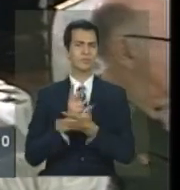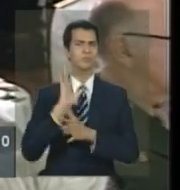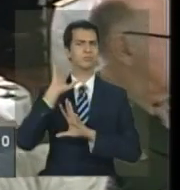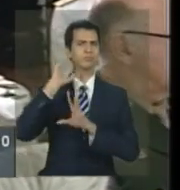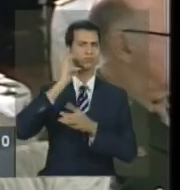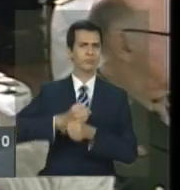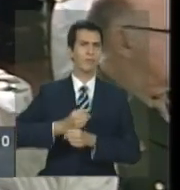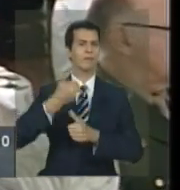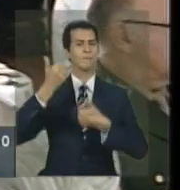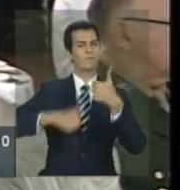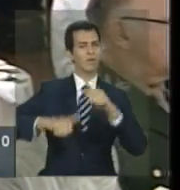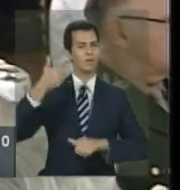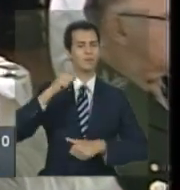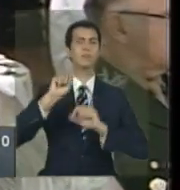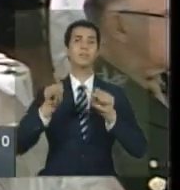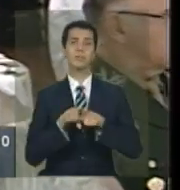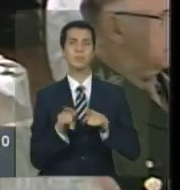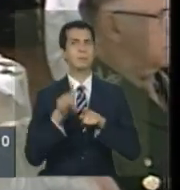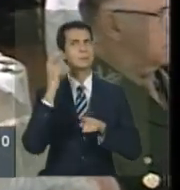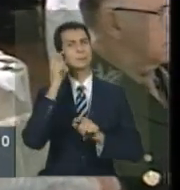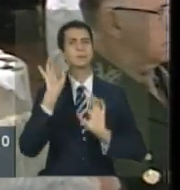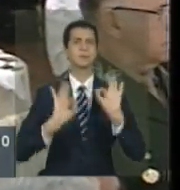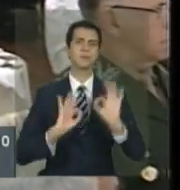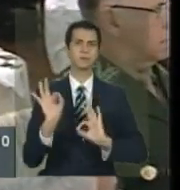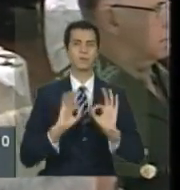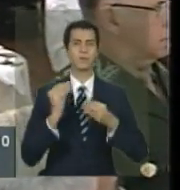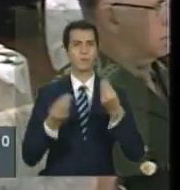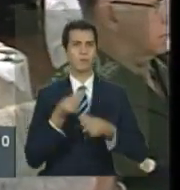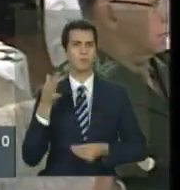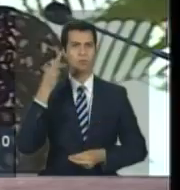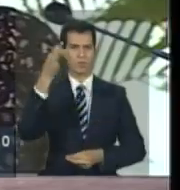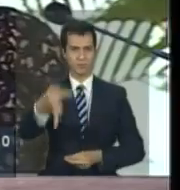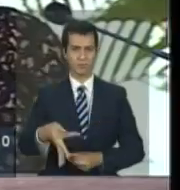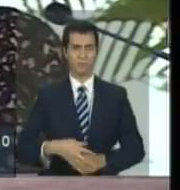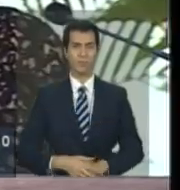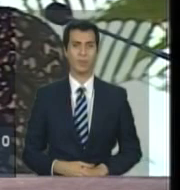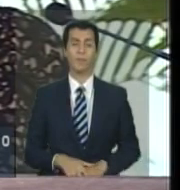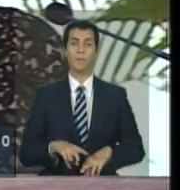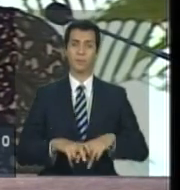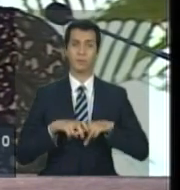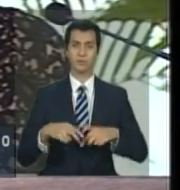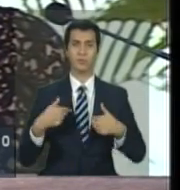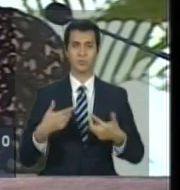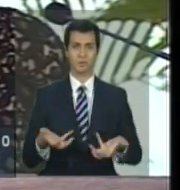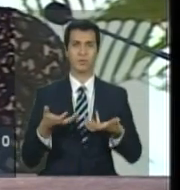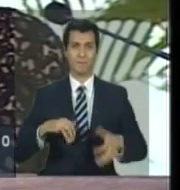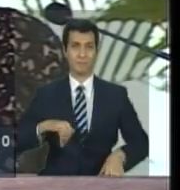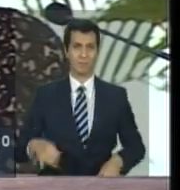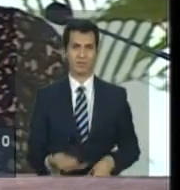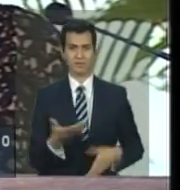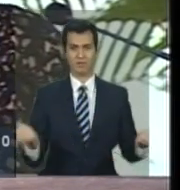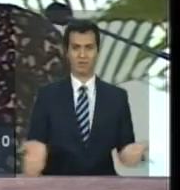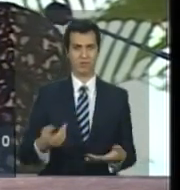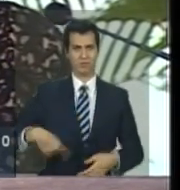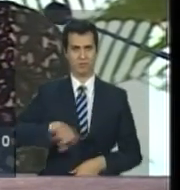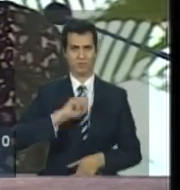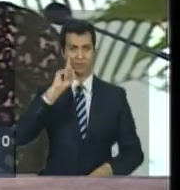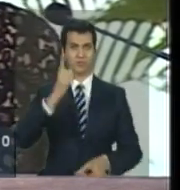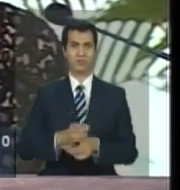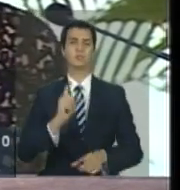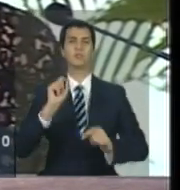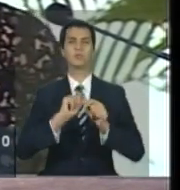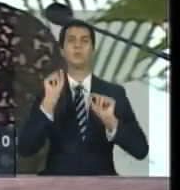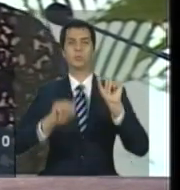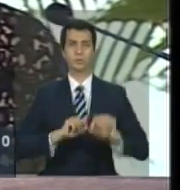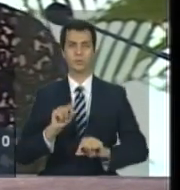vem. Por isso, quero aproveitar este encontro para compartilhar com vocês o